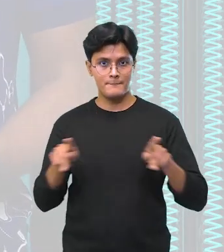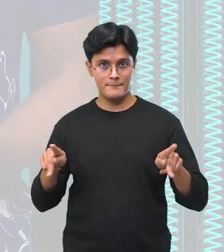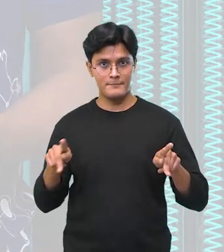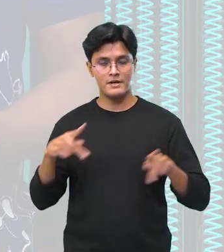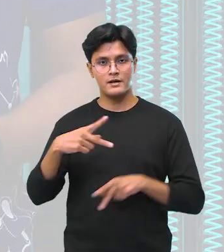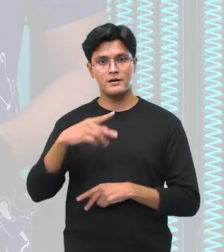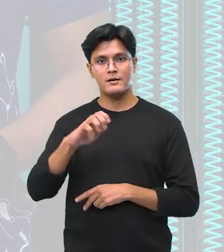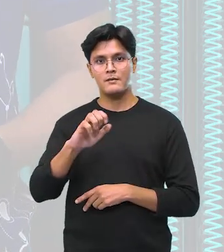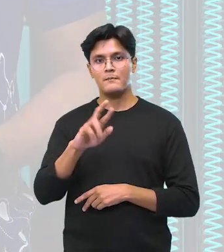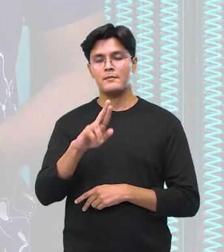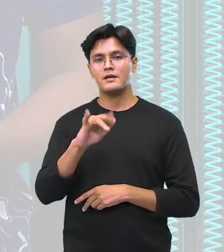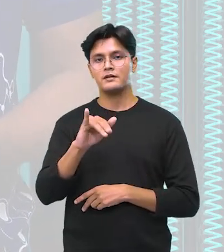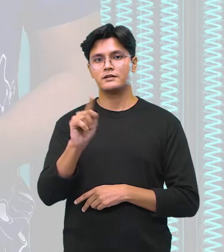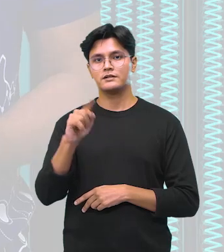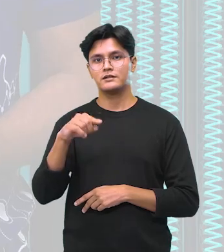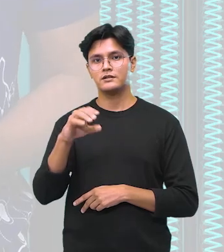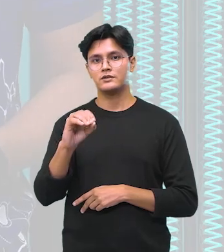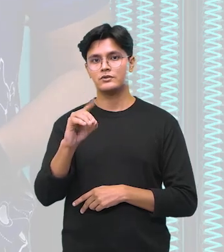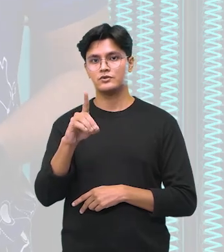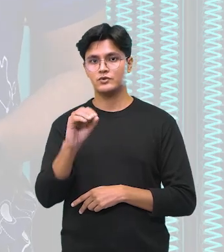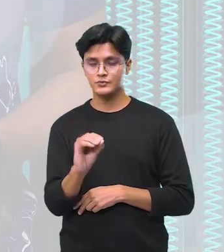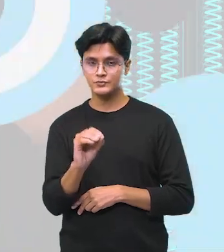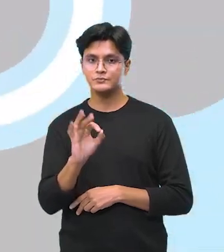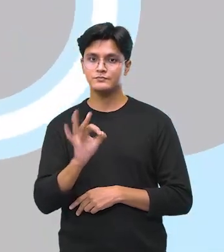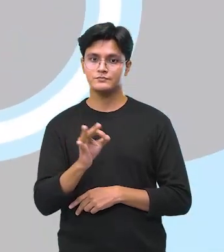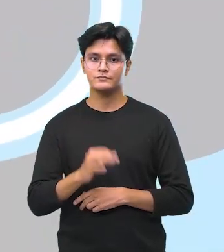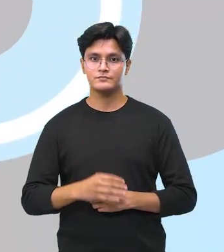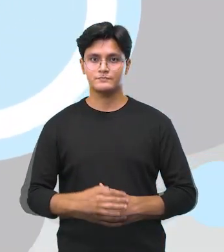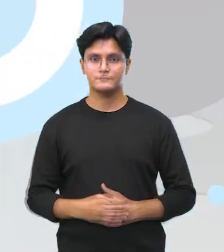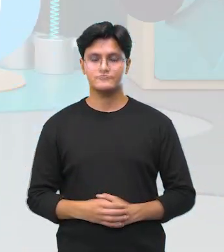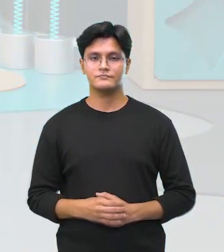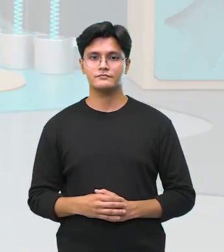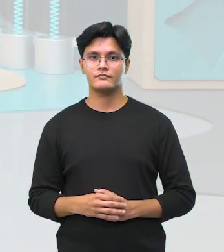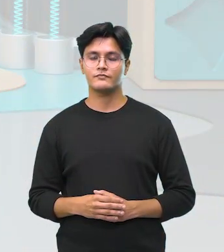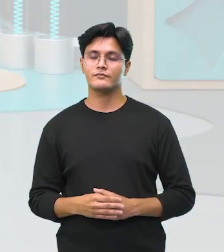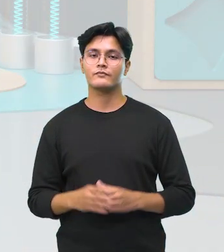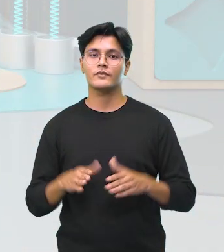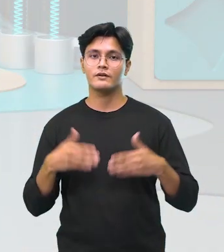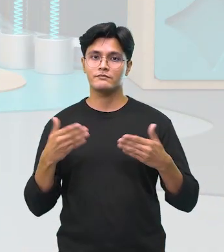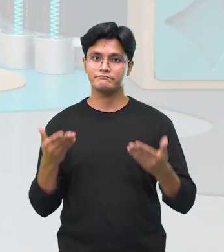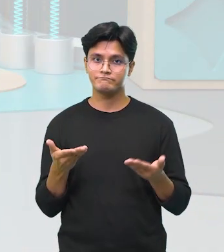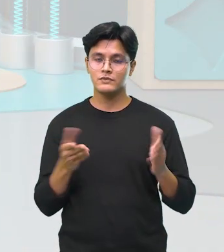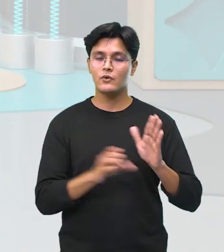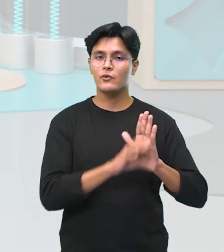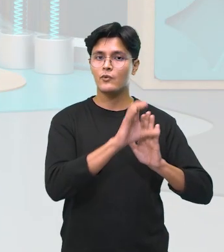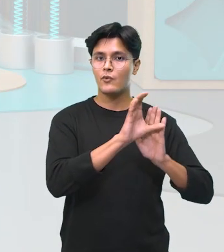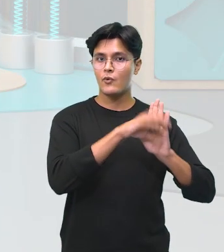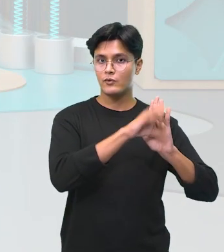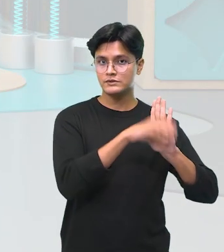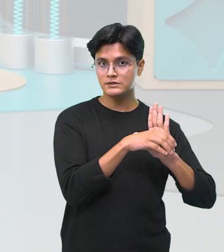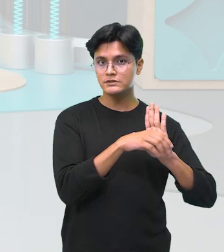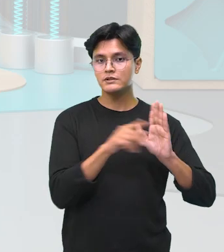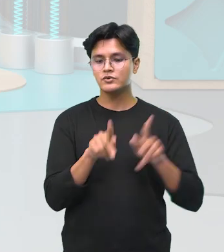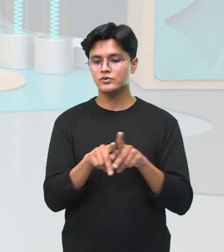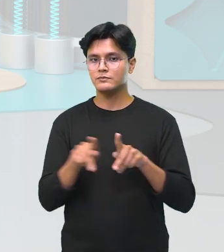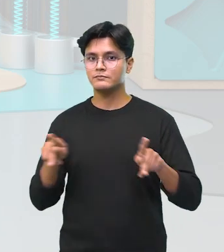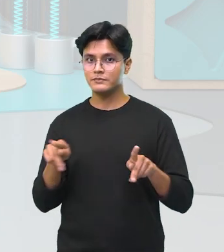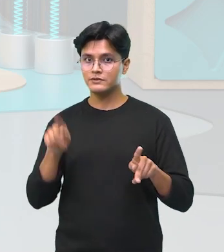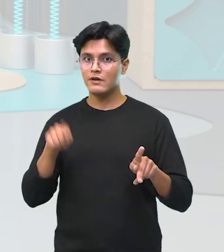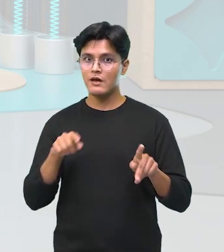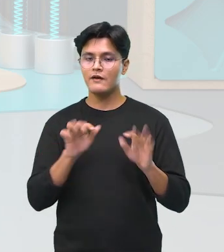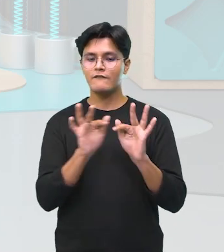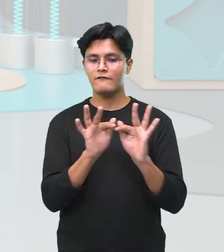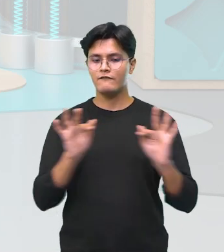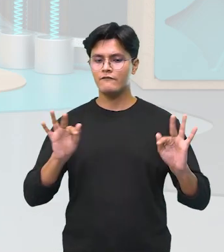Muito bem. Nós vamos agora trabalhar com o conceito de período. Período, toda frase